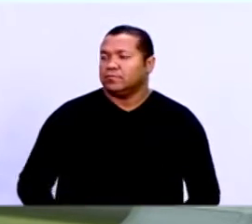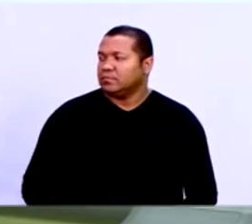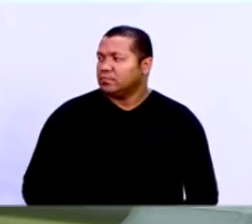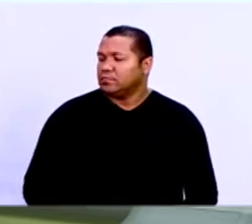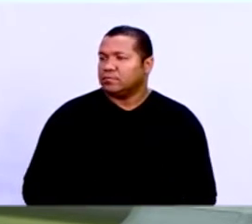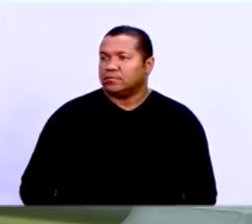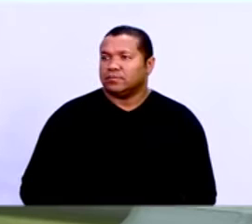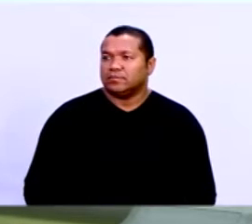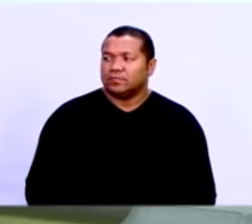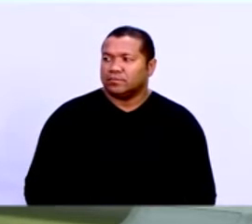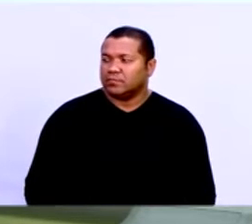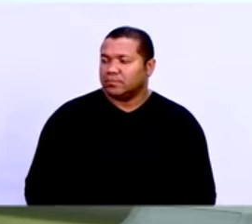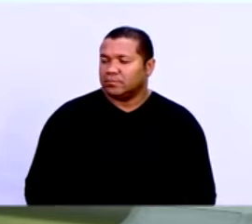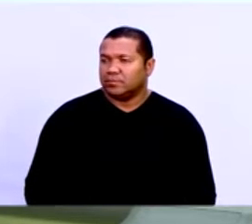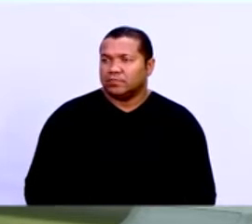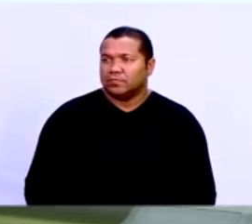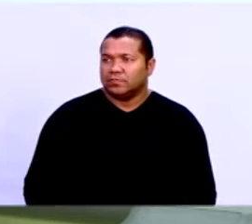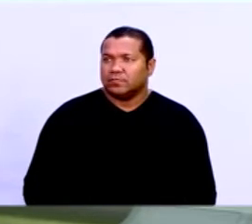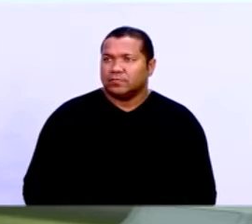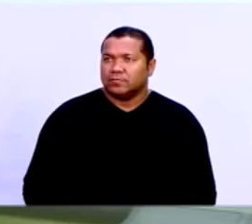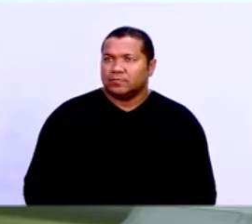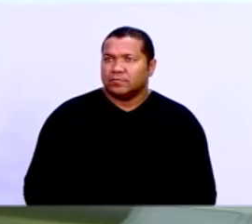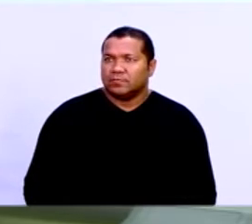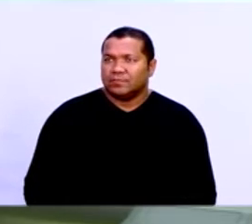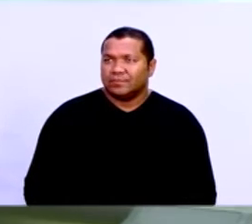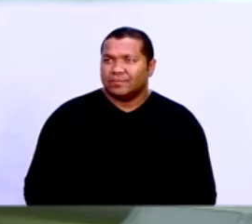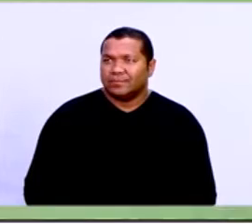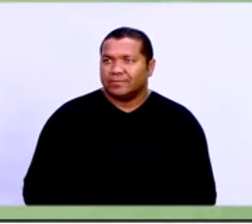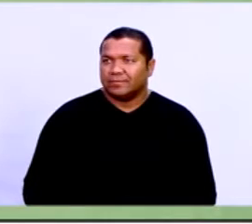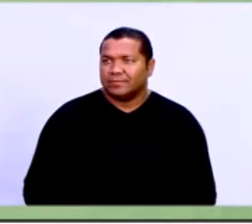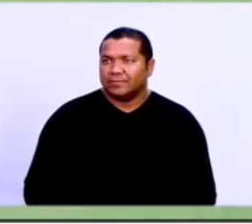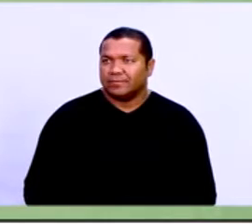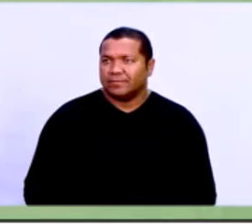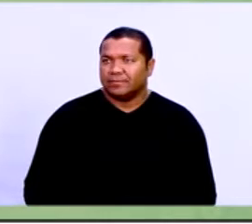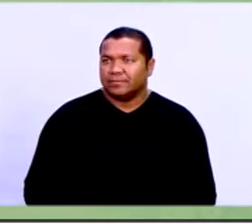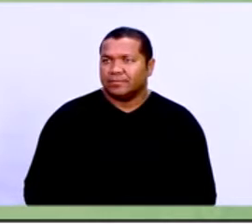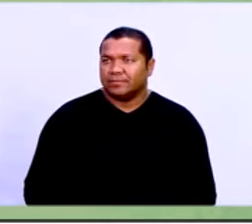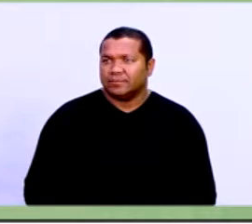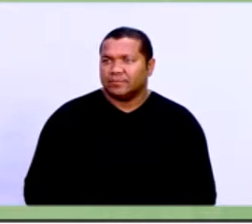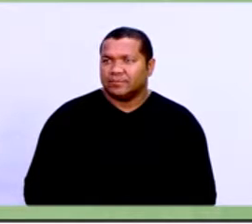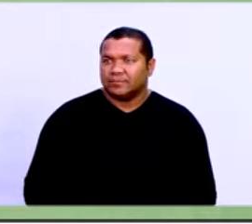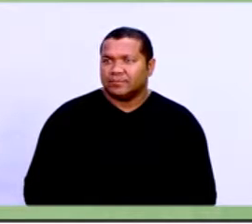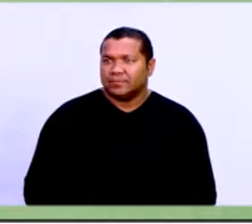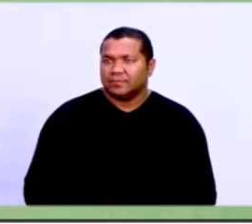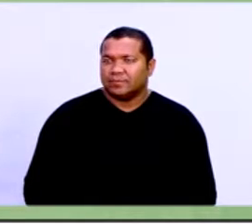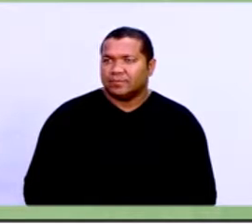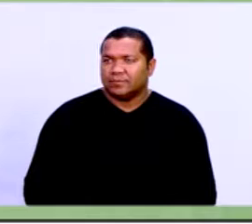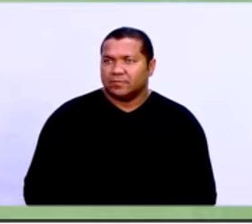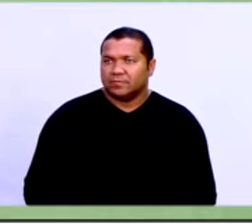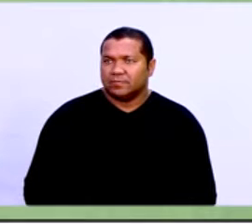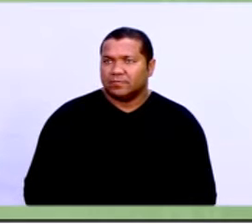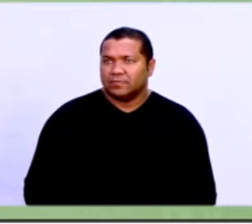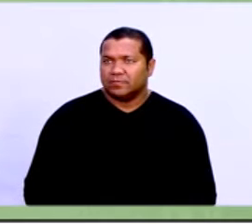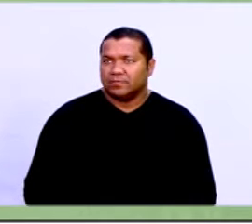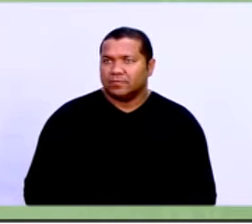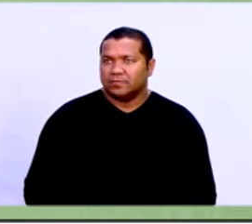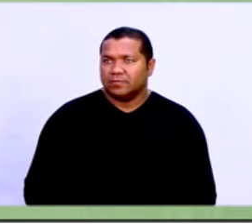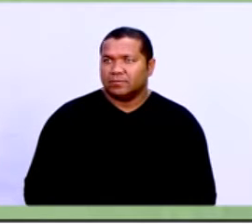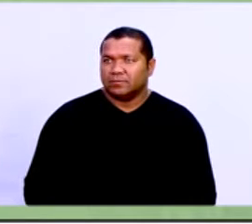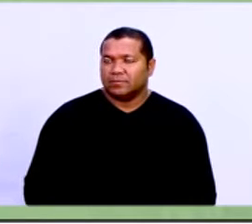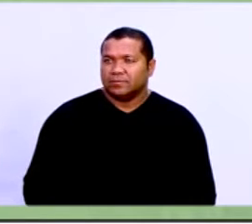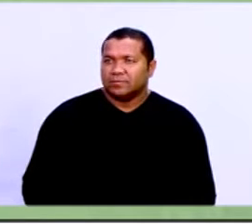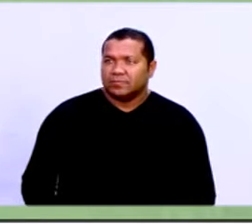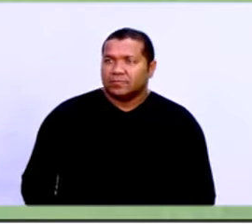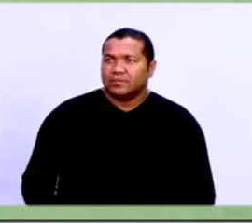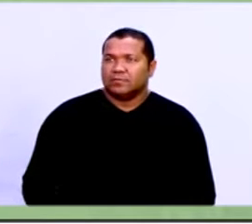custos exatos que você vai ter o seu sistema o próximo é menos manutenção sistema bem